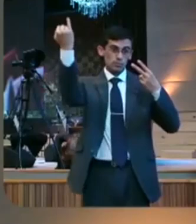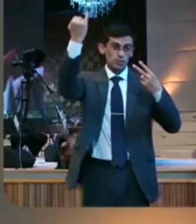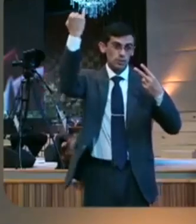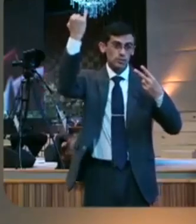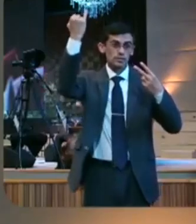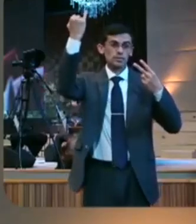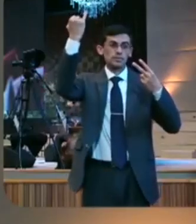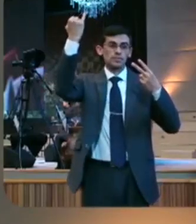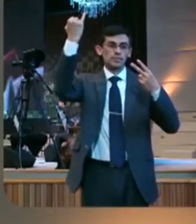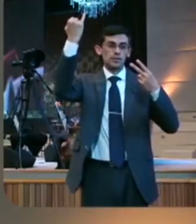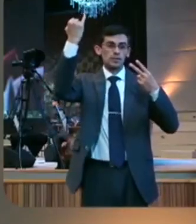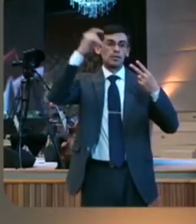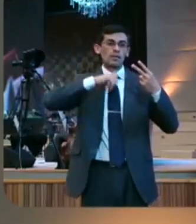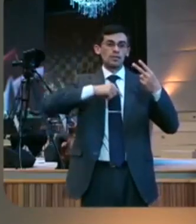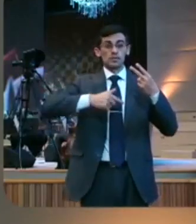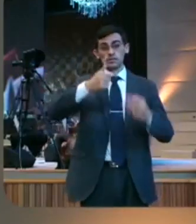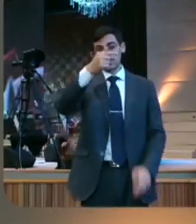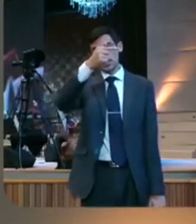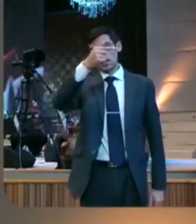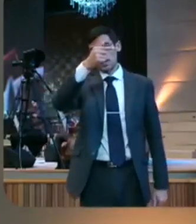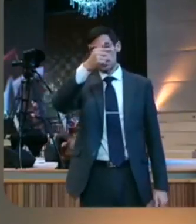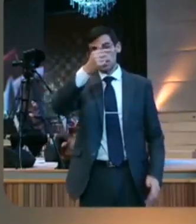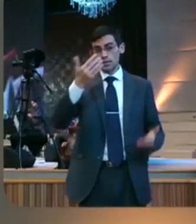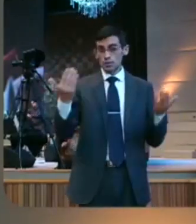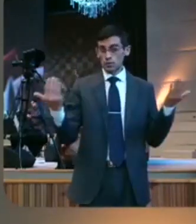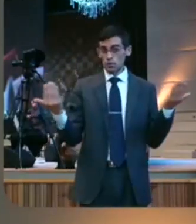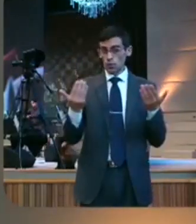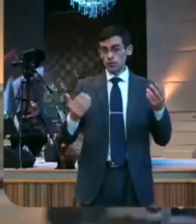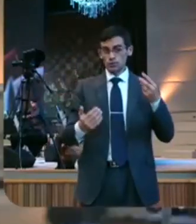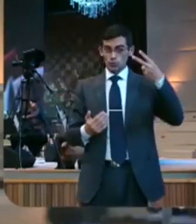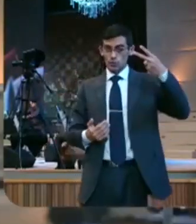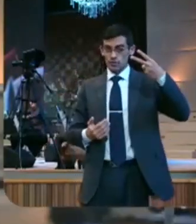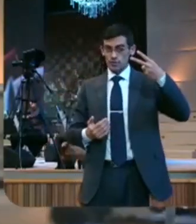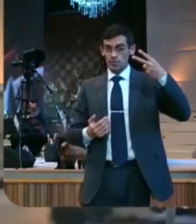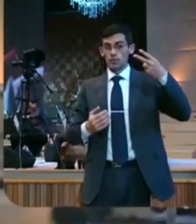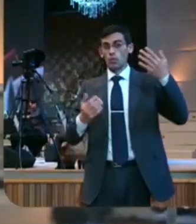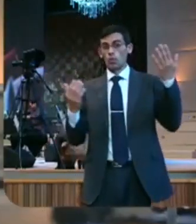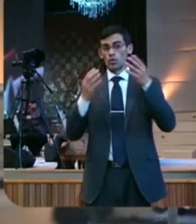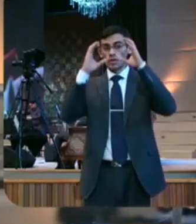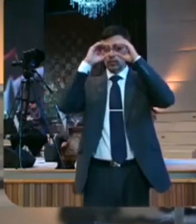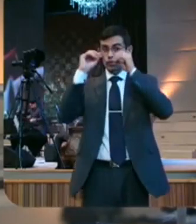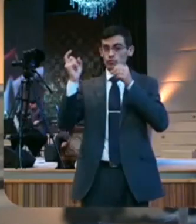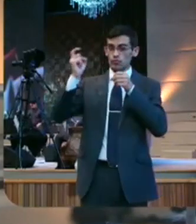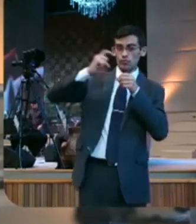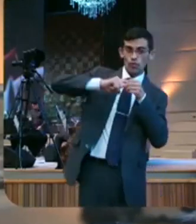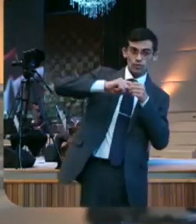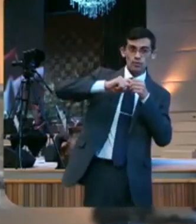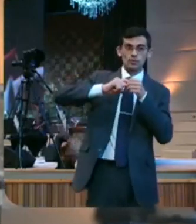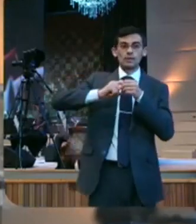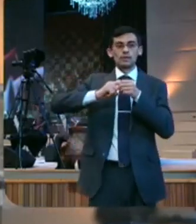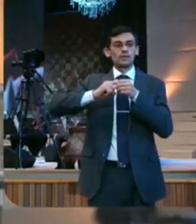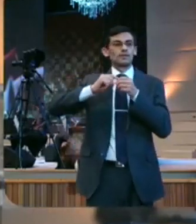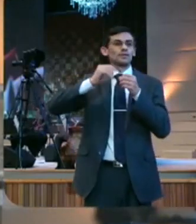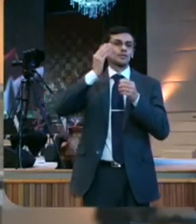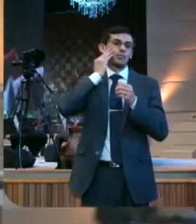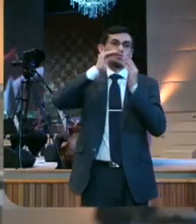dos 7 que tem aqui. Então eu convido você para voltar hoje à noite, para a gente continuar falando,